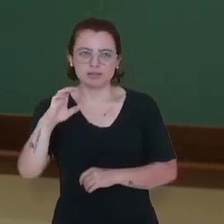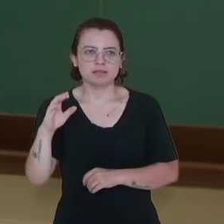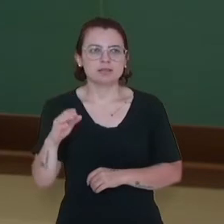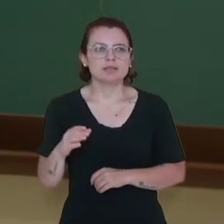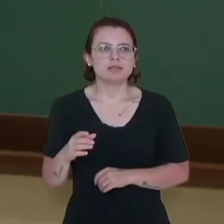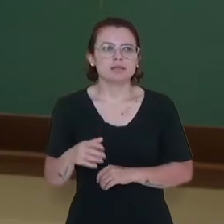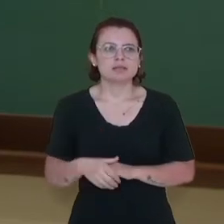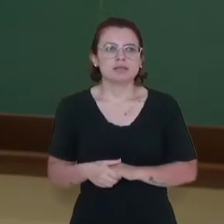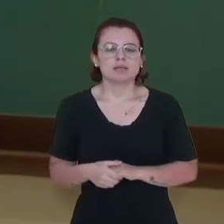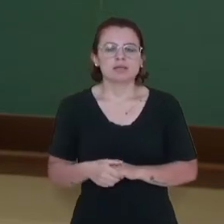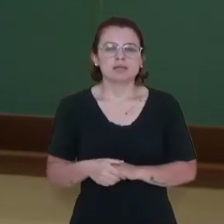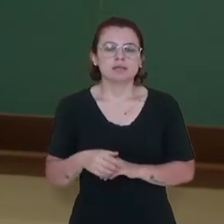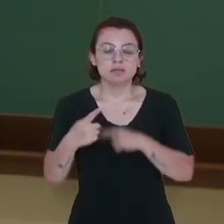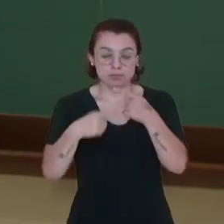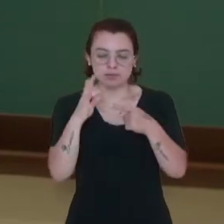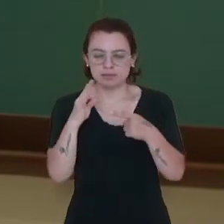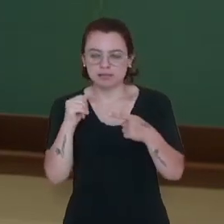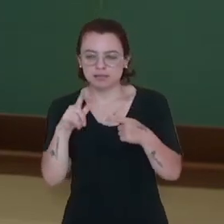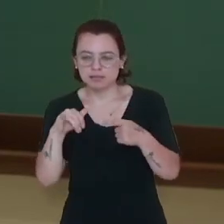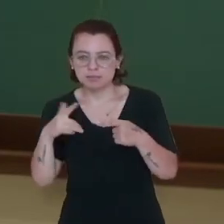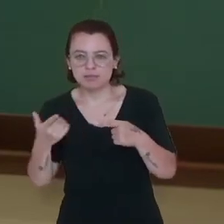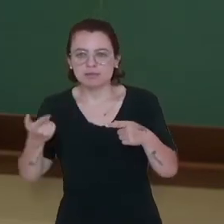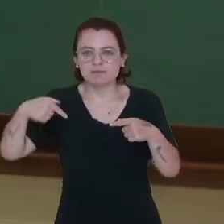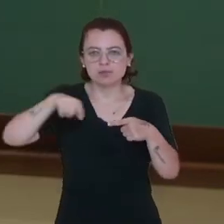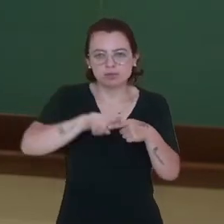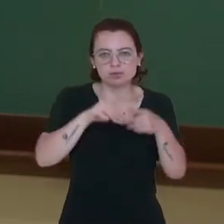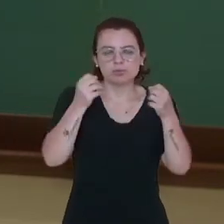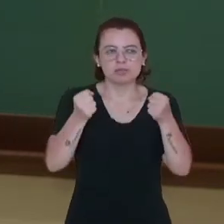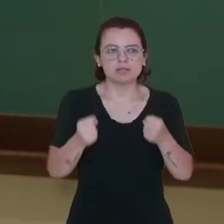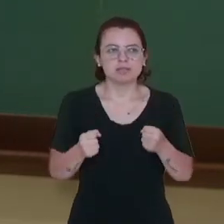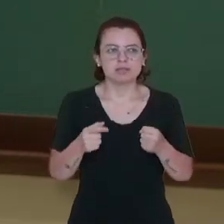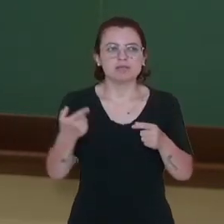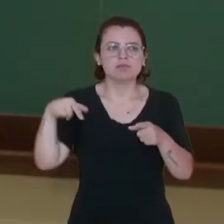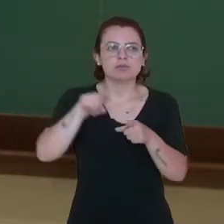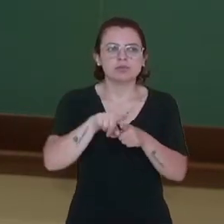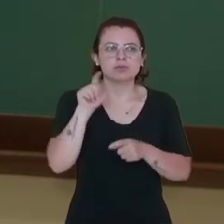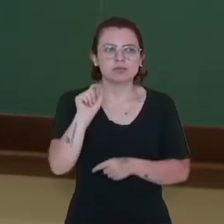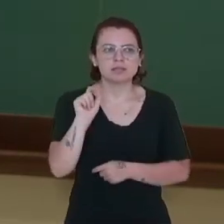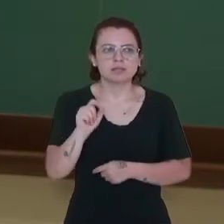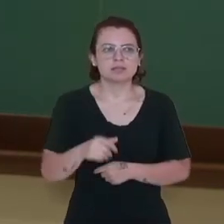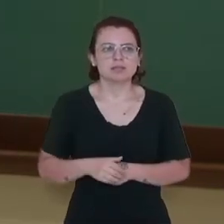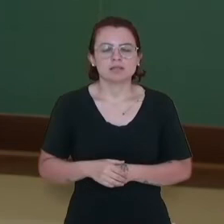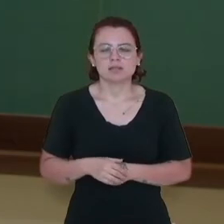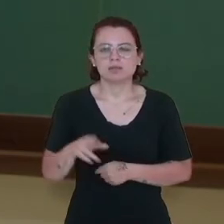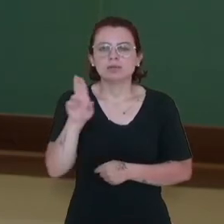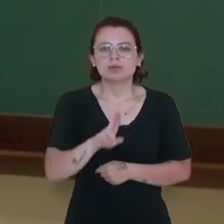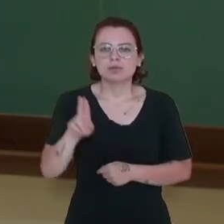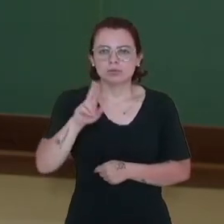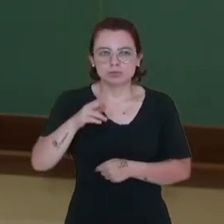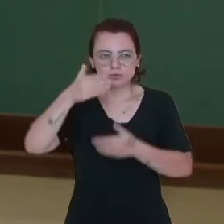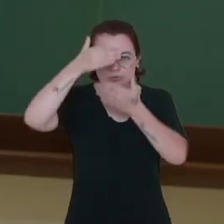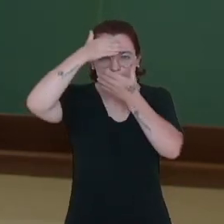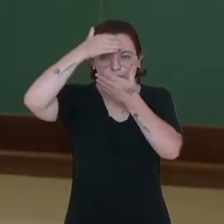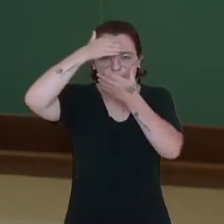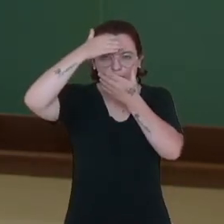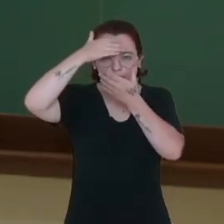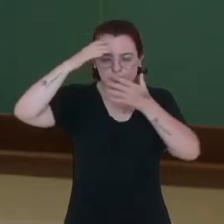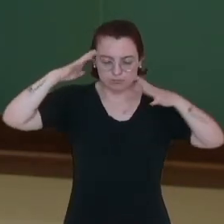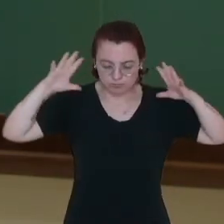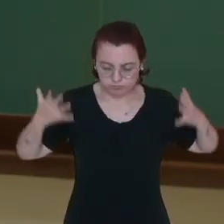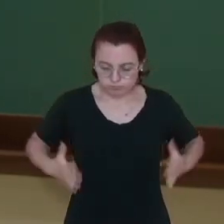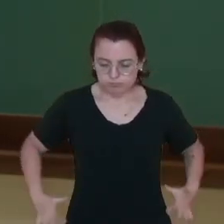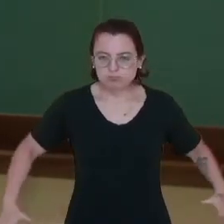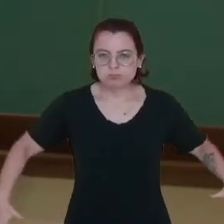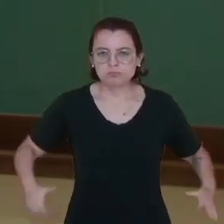Consequentemente, o Talibã voltando ao poder, voltou de novo, por exemplo, o uso da burca, né, que é aquela roupa que a mulher tem que